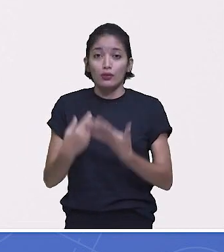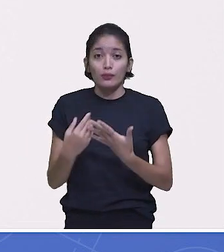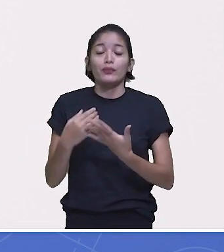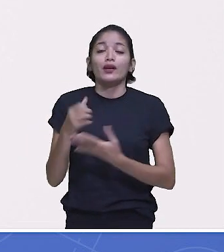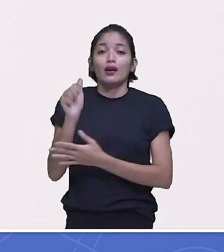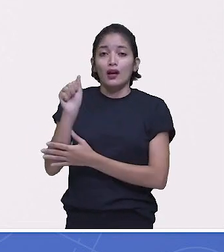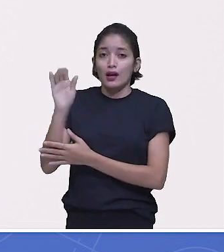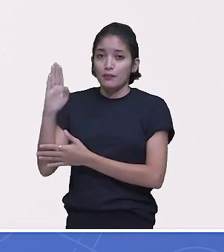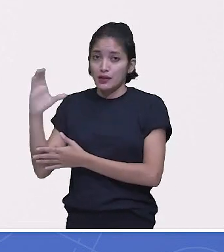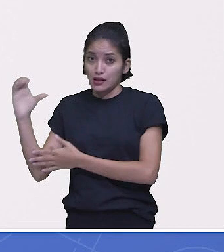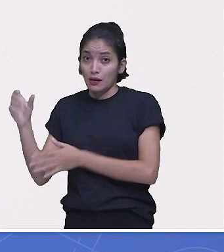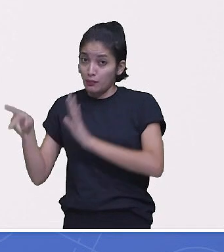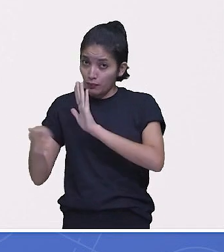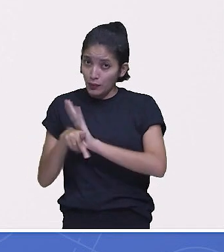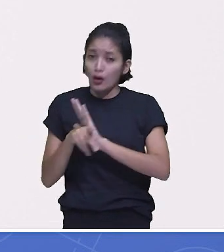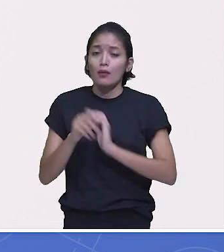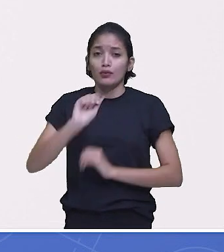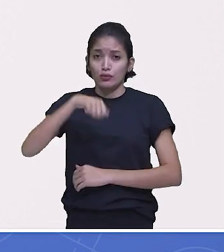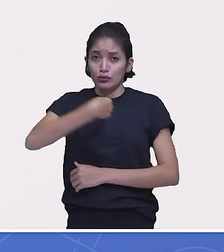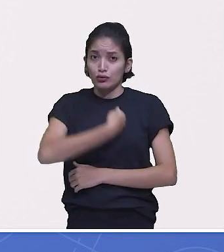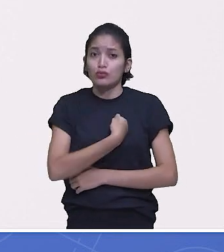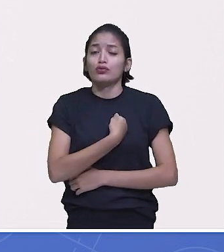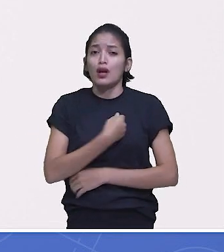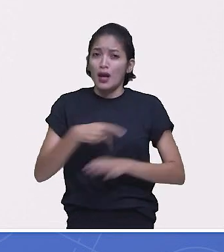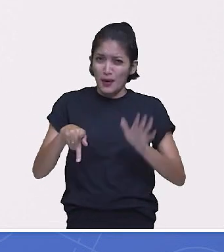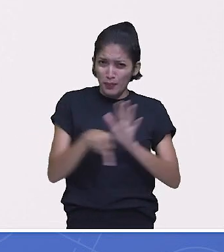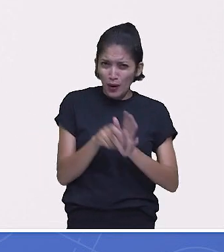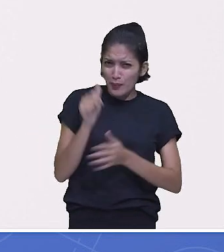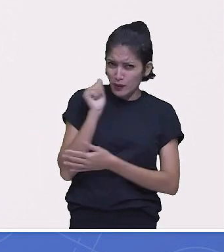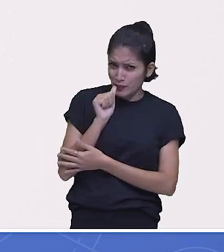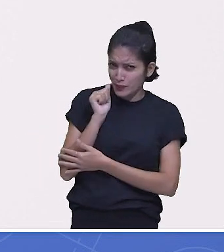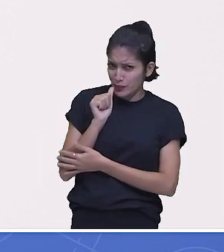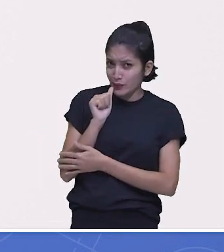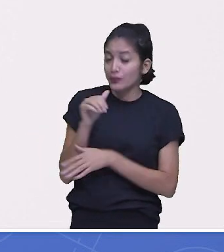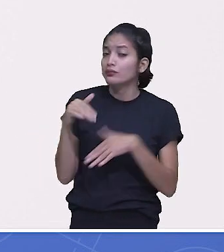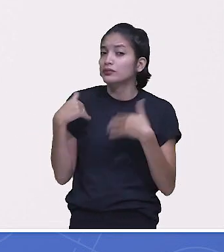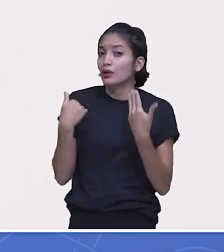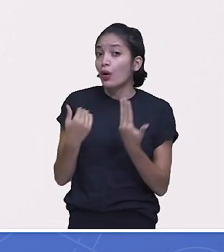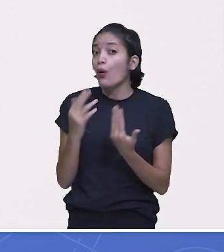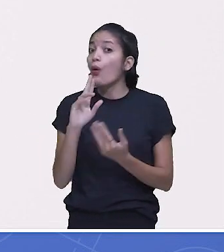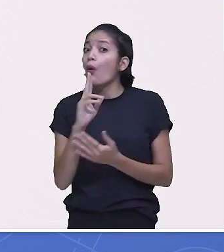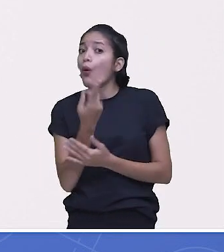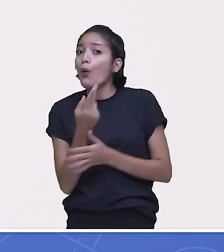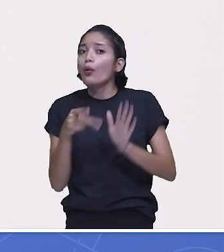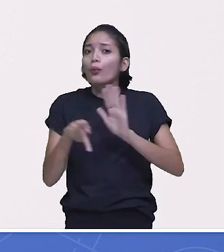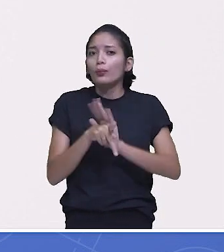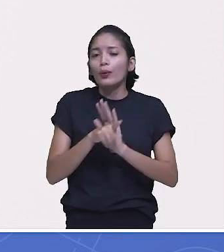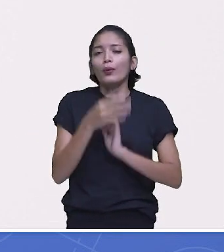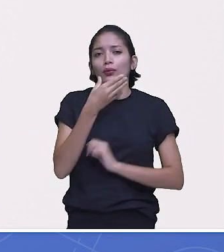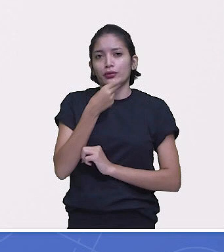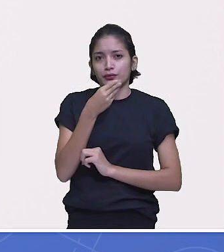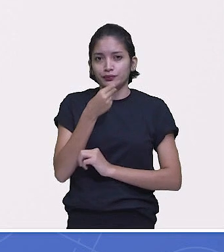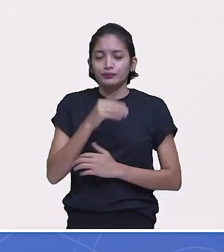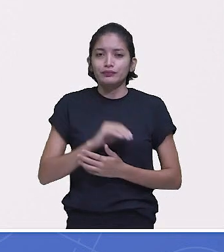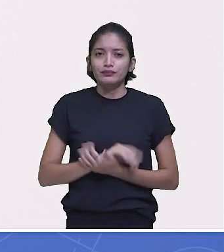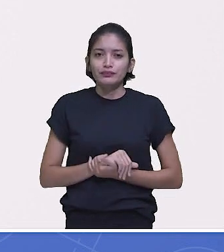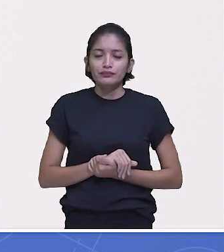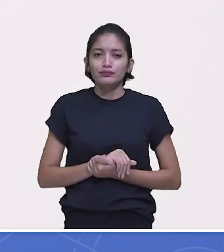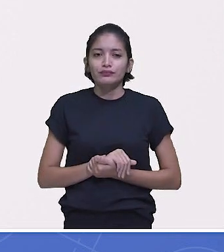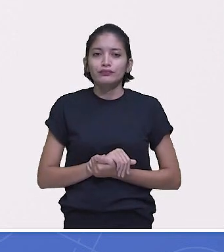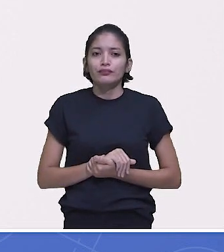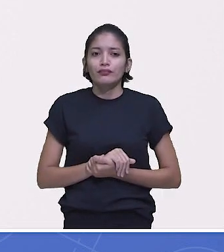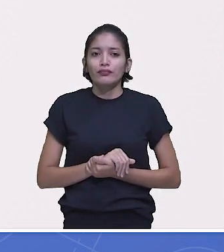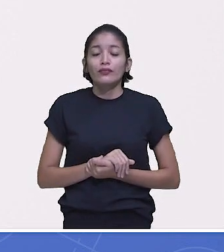alfabeto espanhol, elas pertencem ao gênero feminino? Ou elas pertencem ao gênero masculino? A afirmação